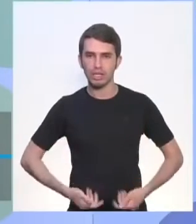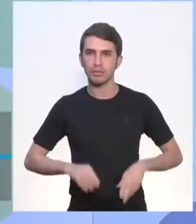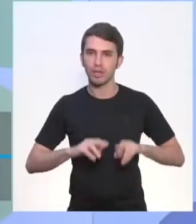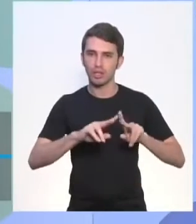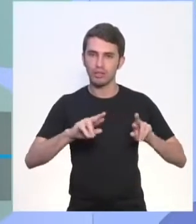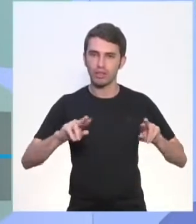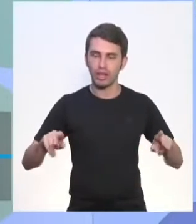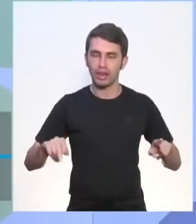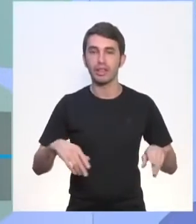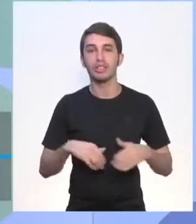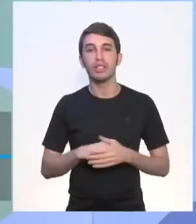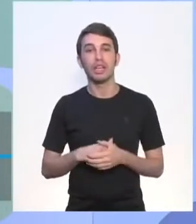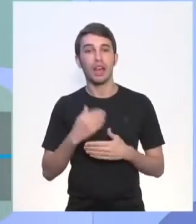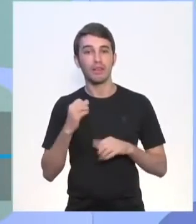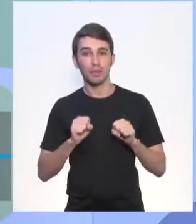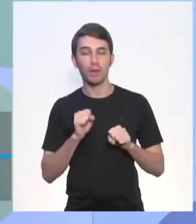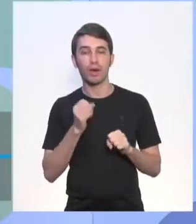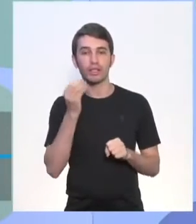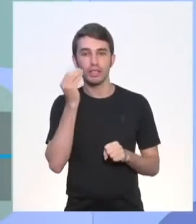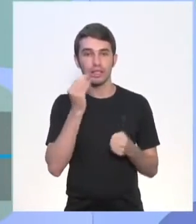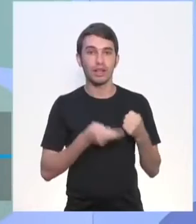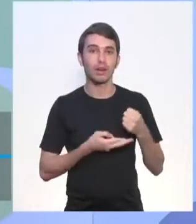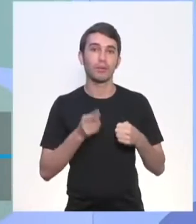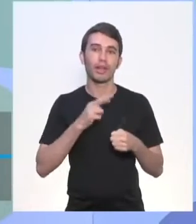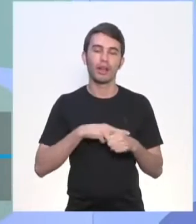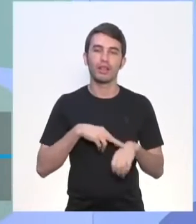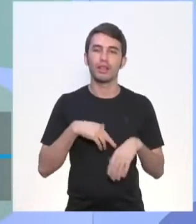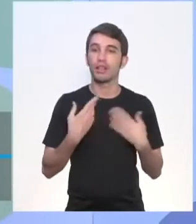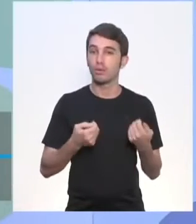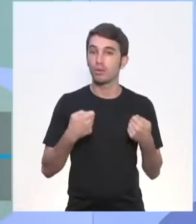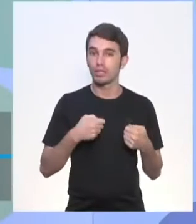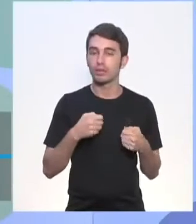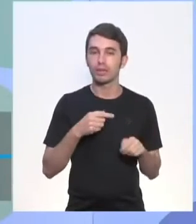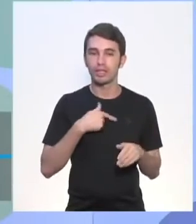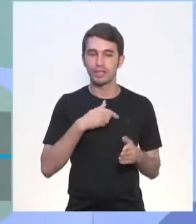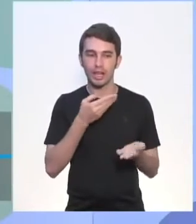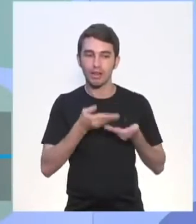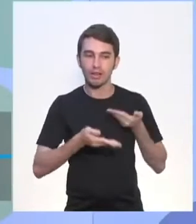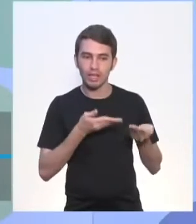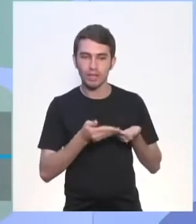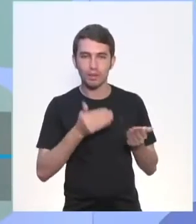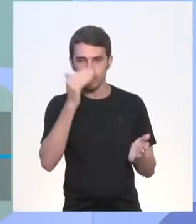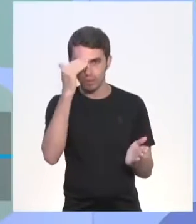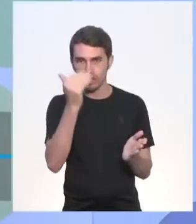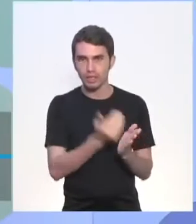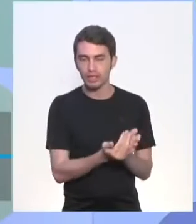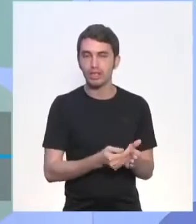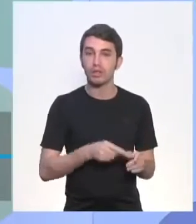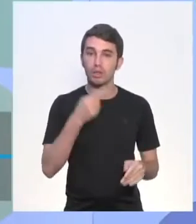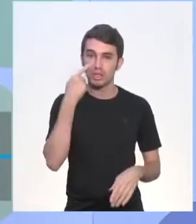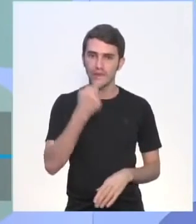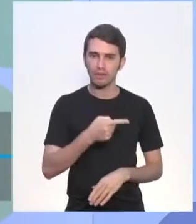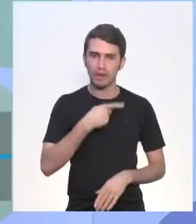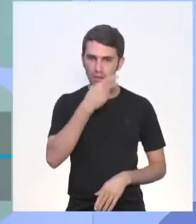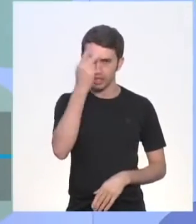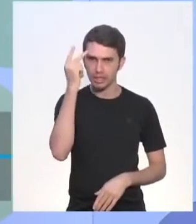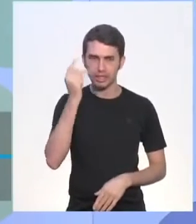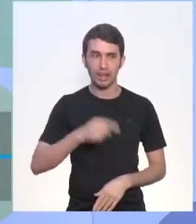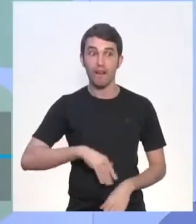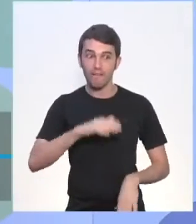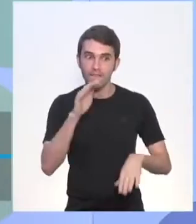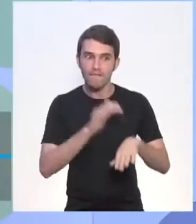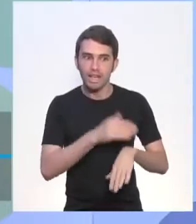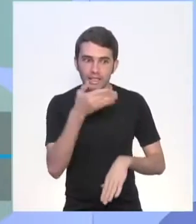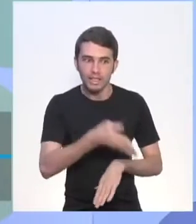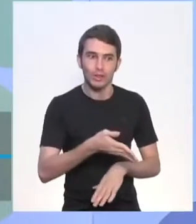tal, e aí você pode se recuperar. É por isso que precisa seguir os tratamentos. Quando você vê mensagens em que a pessoa fala, não, faz isso que dá certo,